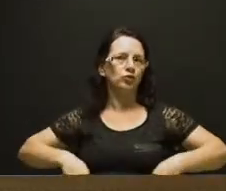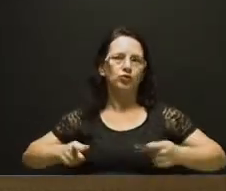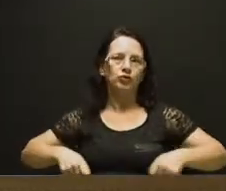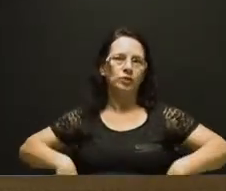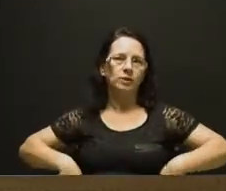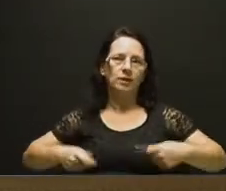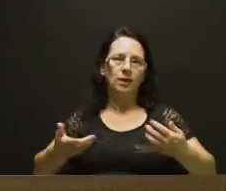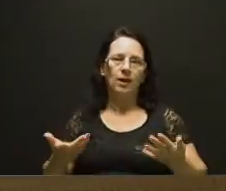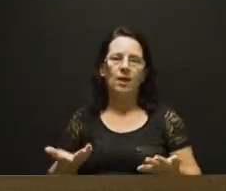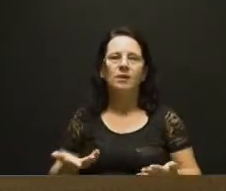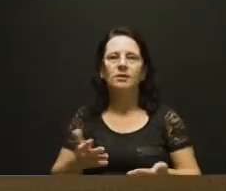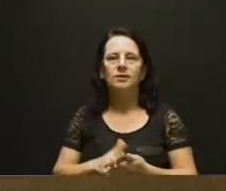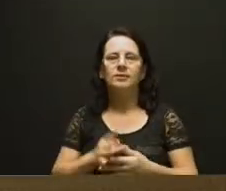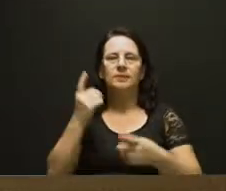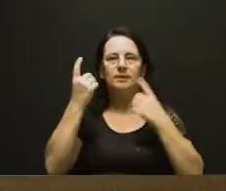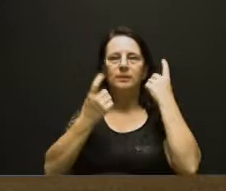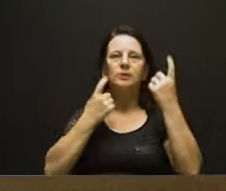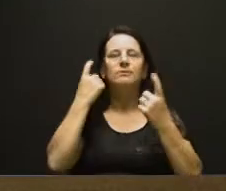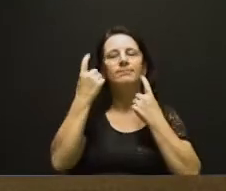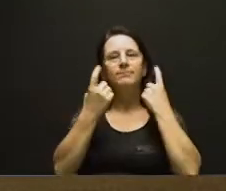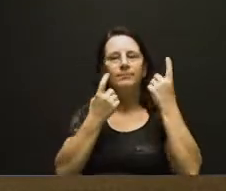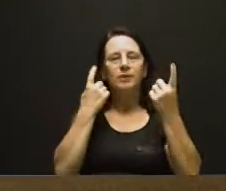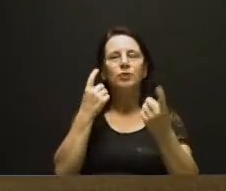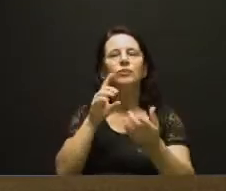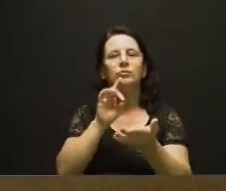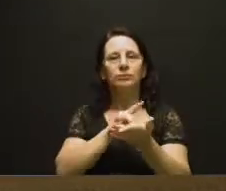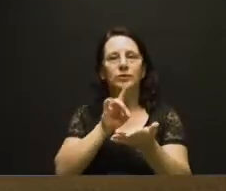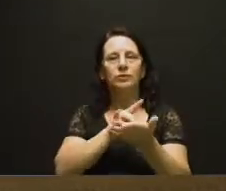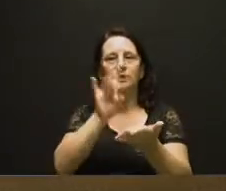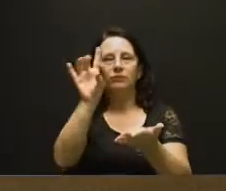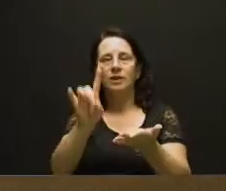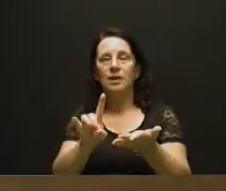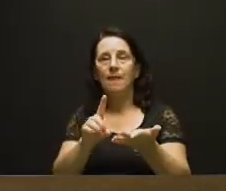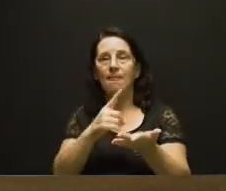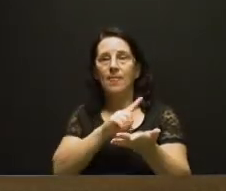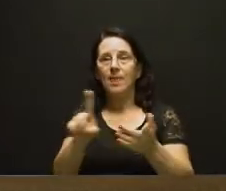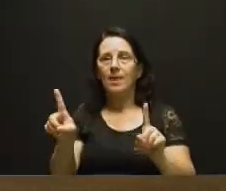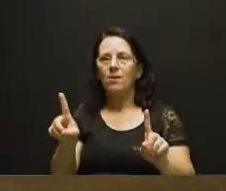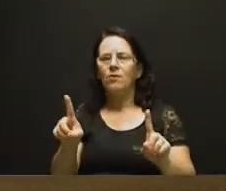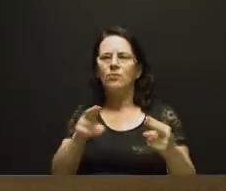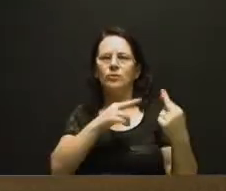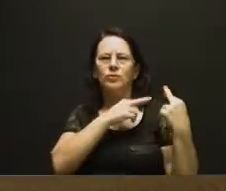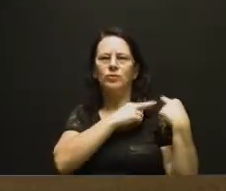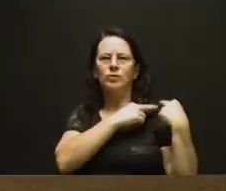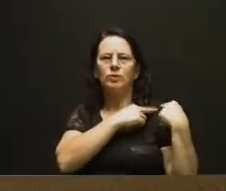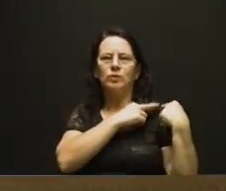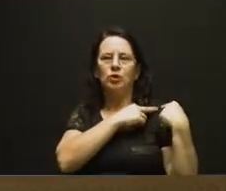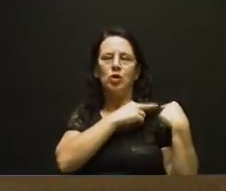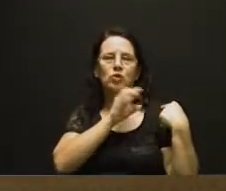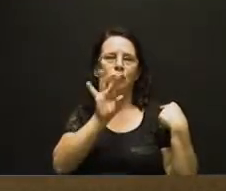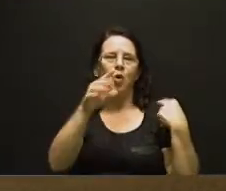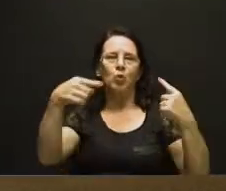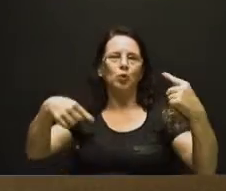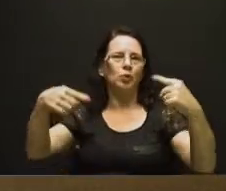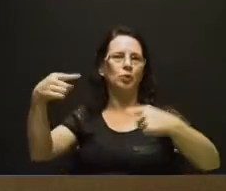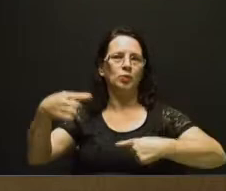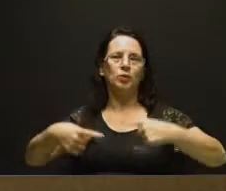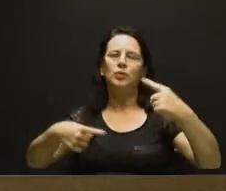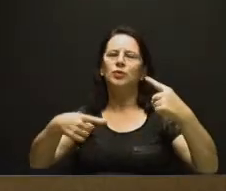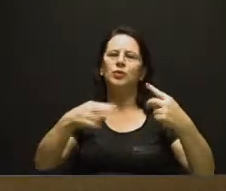série então me preocupo com a causa agora realmente não é de responsabilidade de um em que nem só do parlamento é